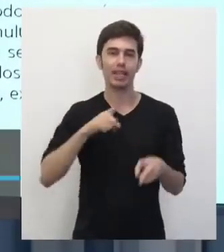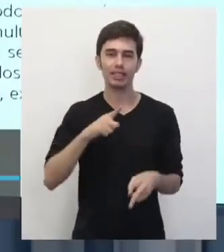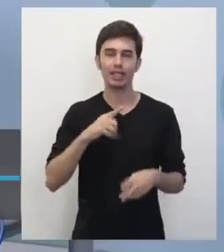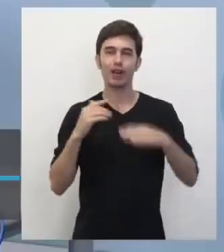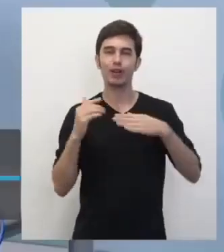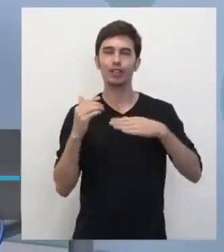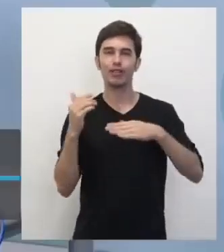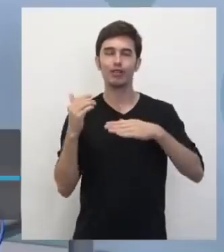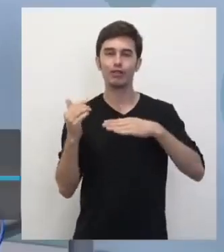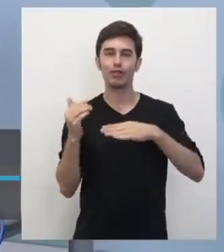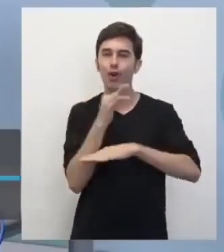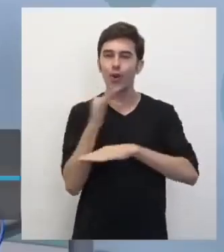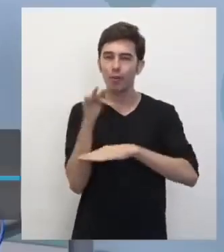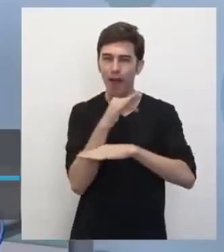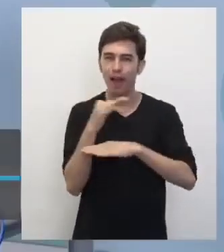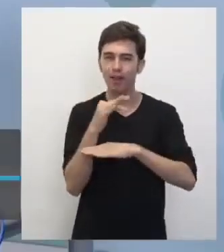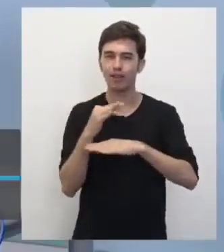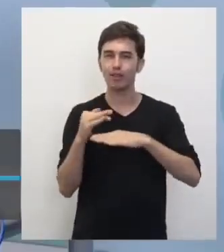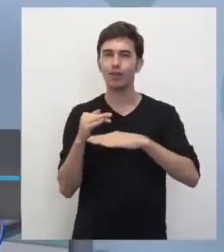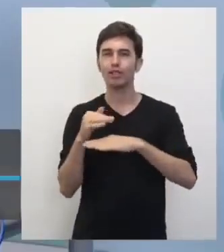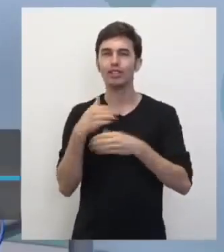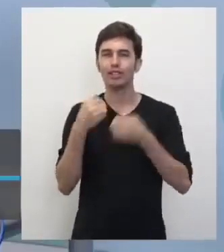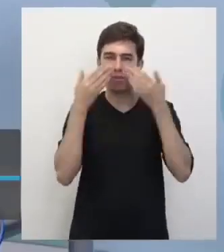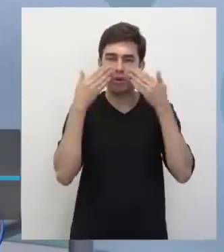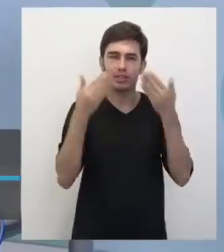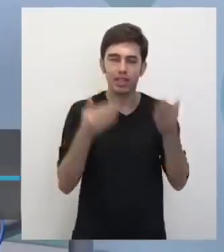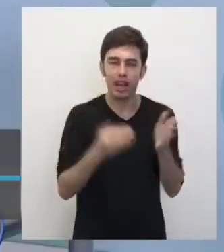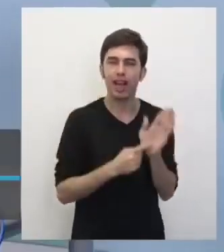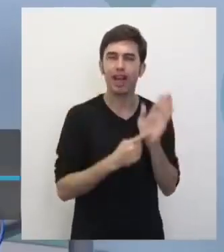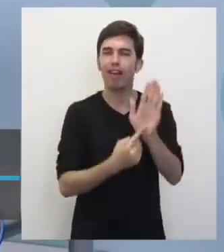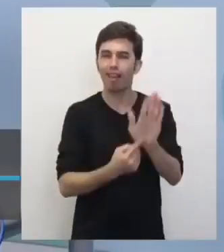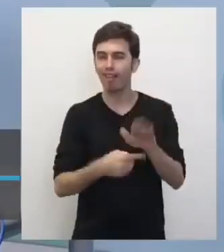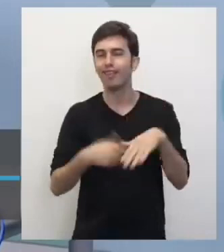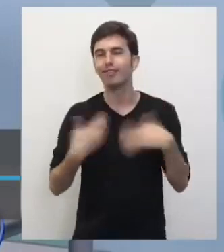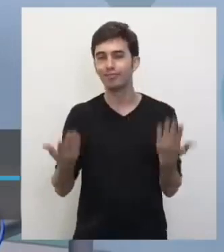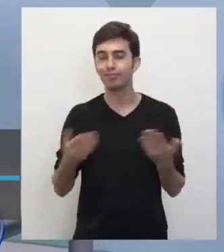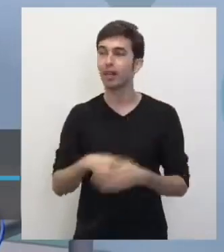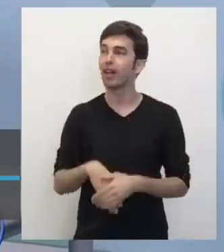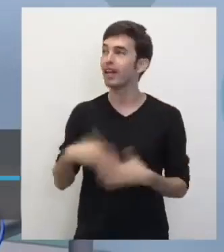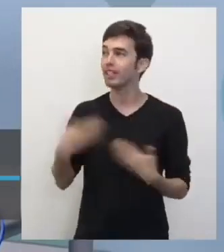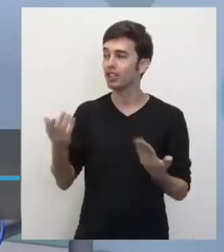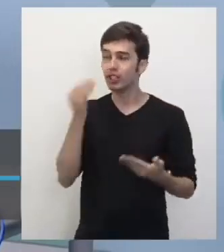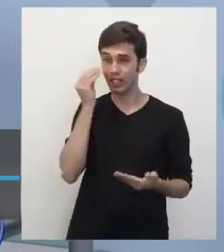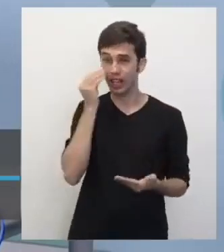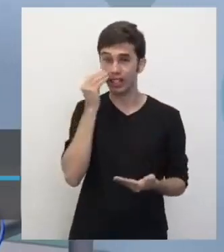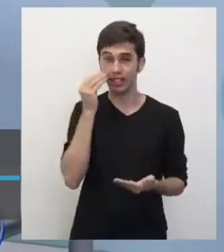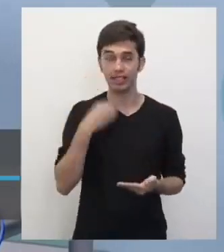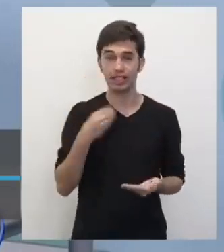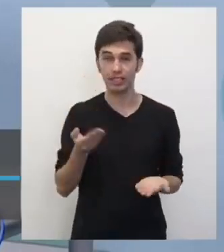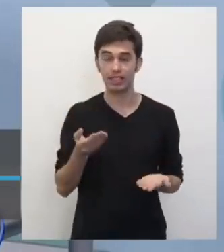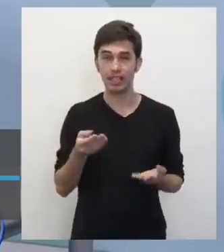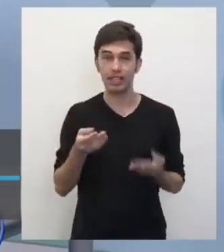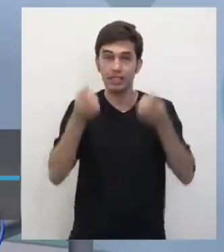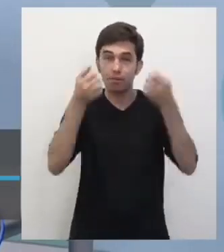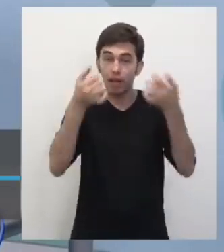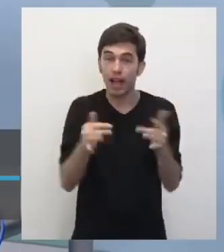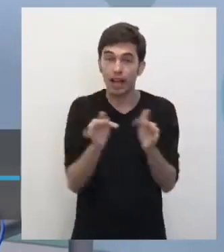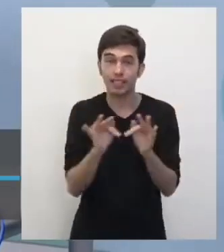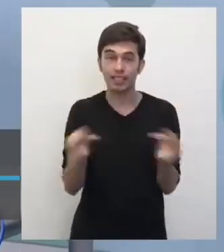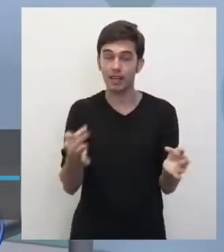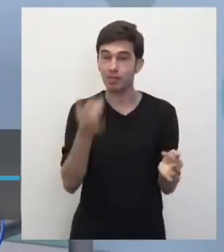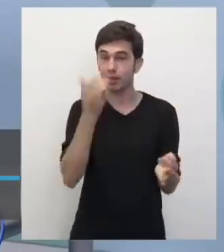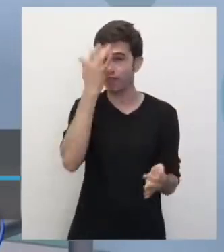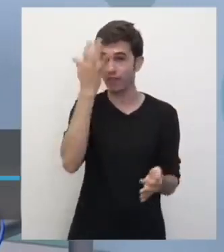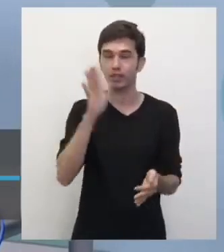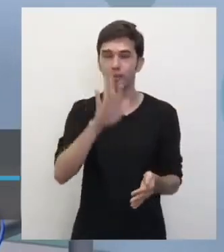faz parte, né? Acho que essas definições teóricas, né? A gente procura ser muito prático nas aulas, vocês são testemunhas disso, né? Mas